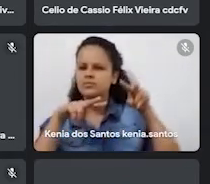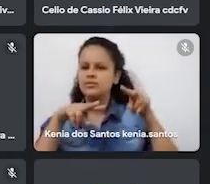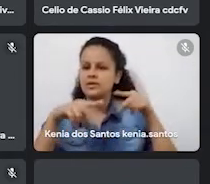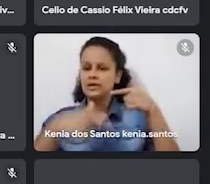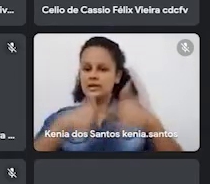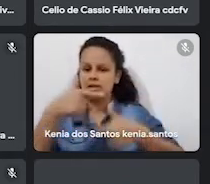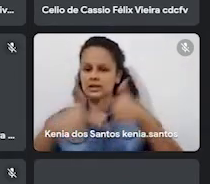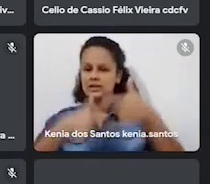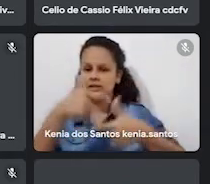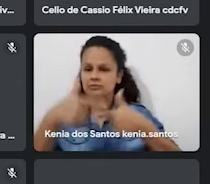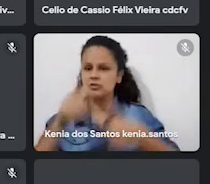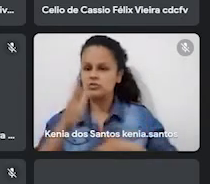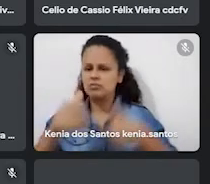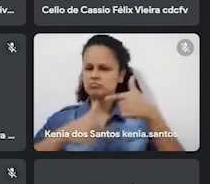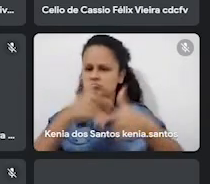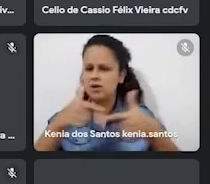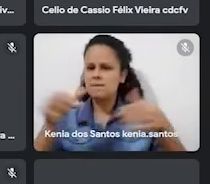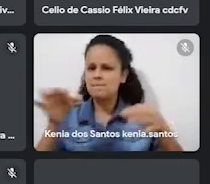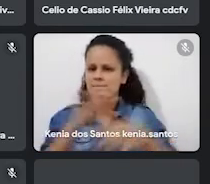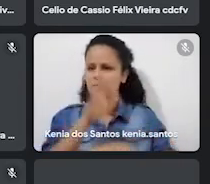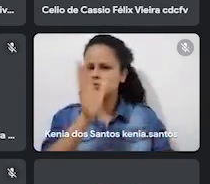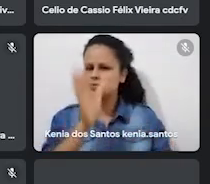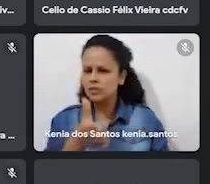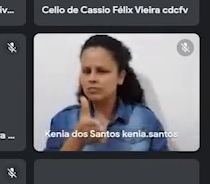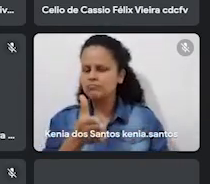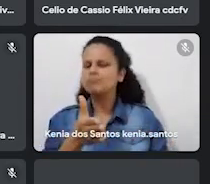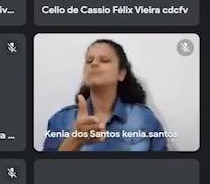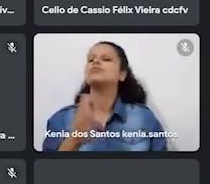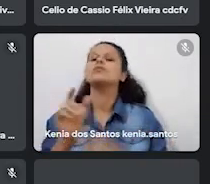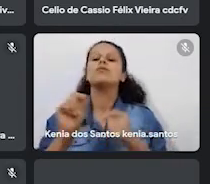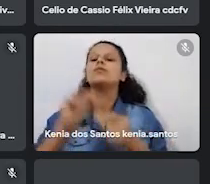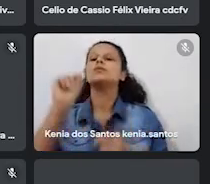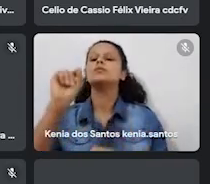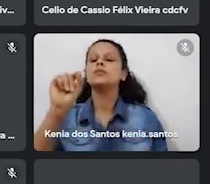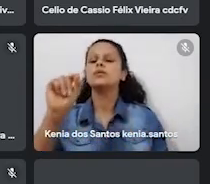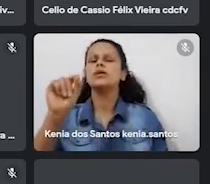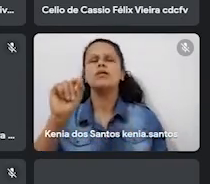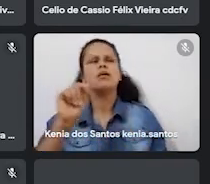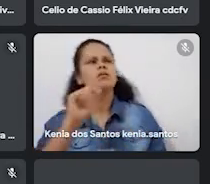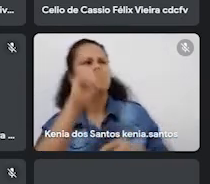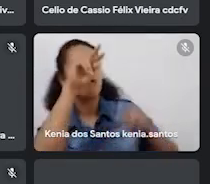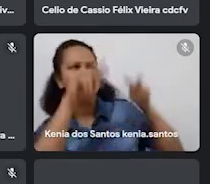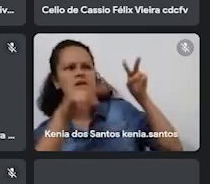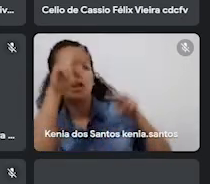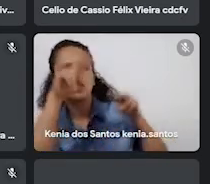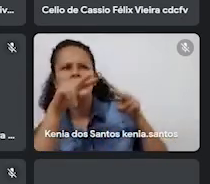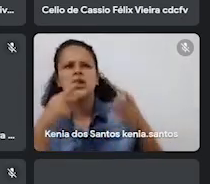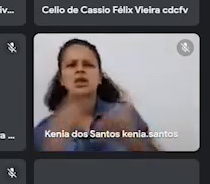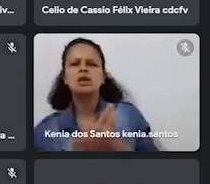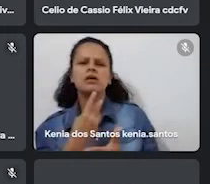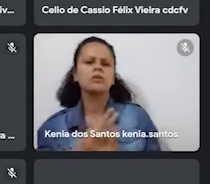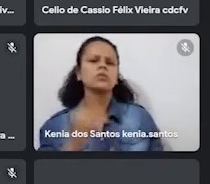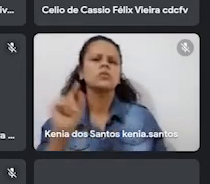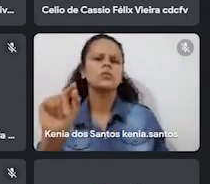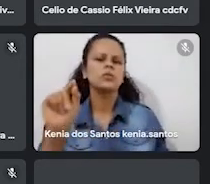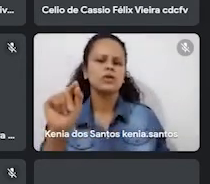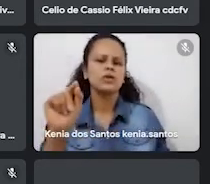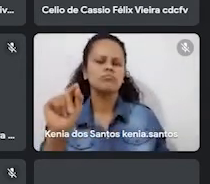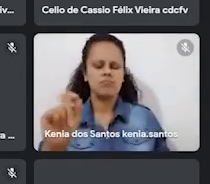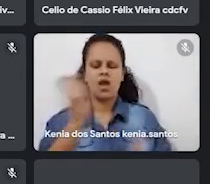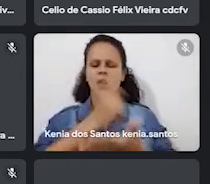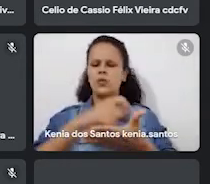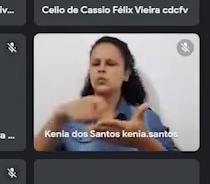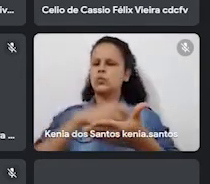executar aquela atividade, você tem que falar assim, ó, o que deu errado? Vamos anotar aqui como foi